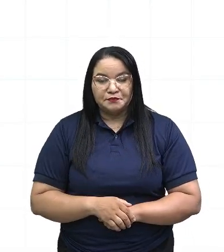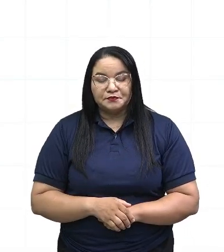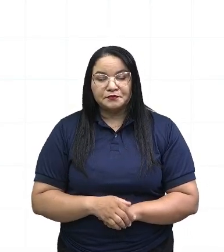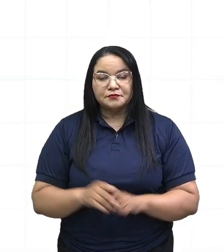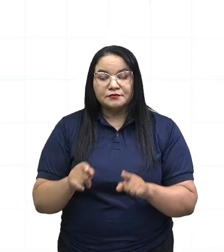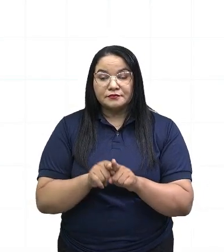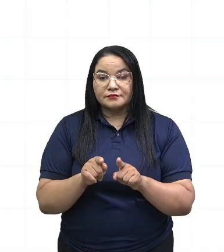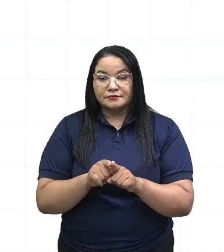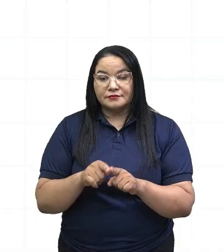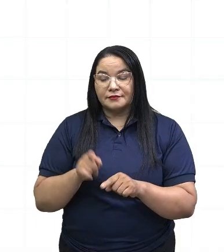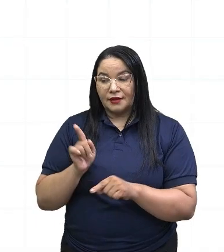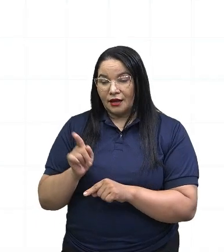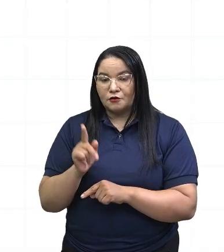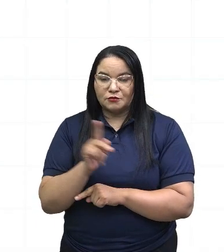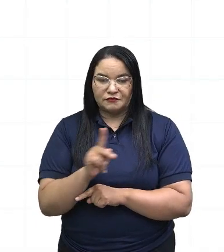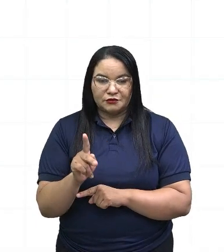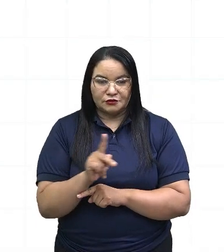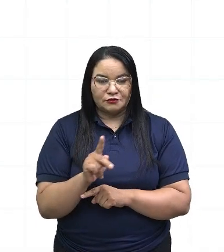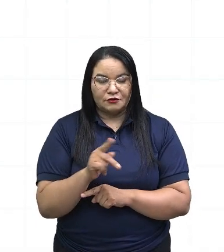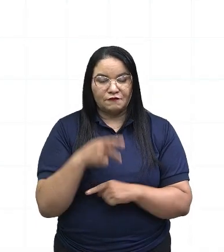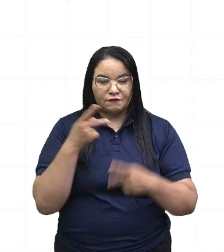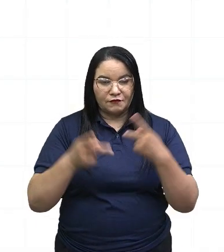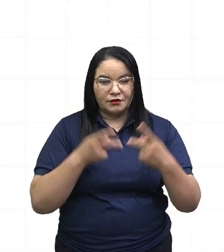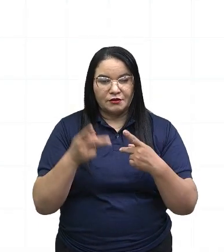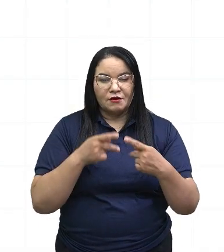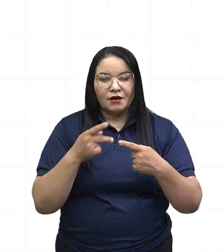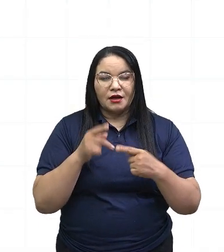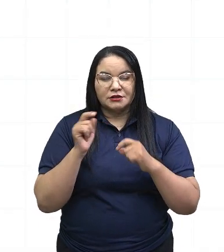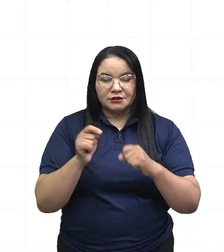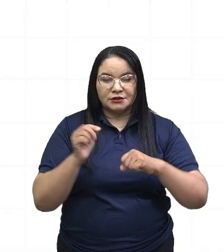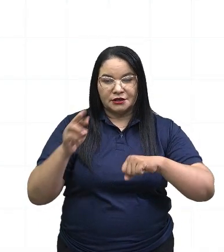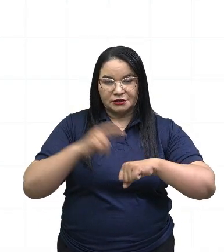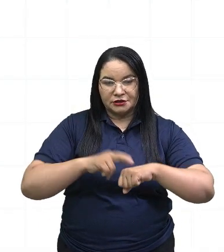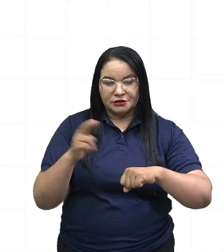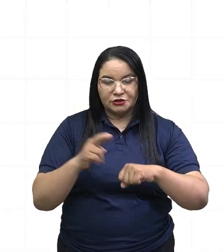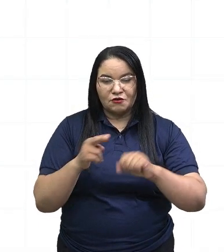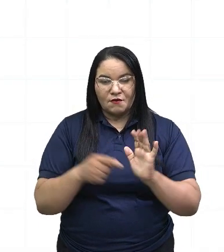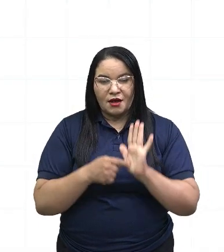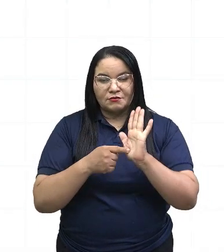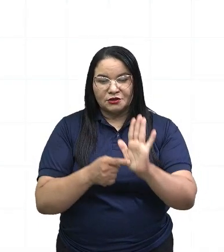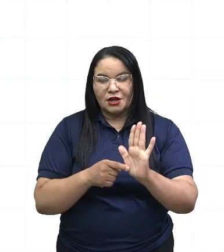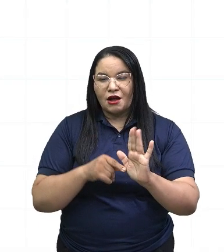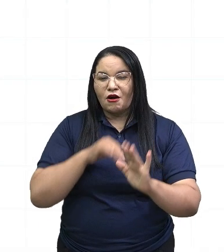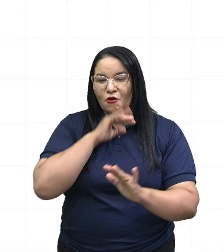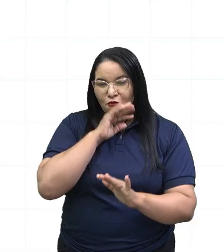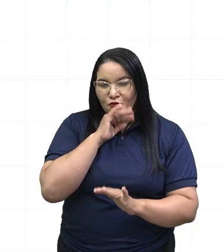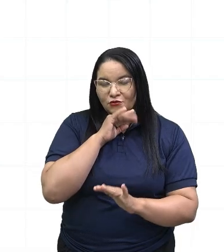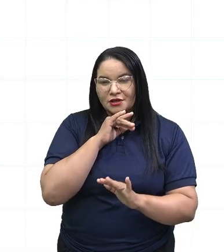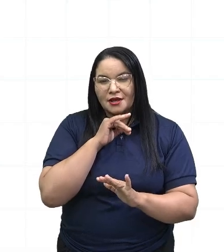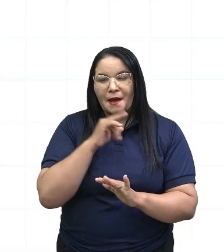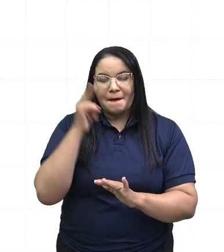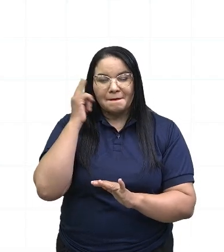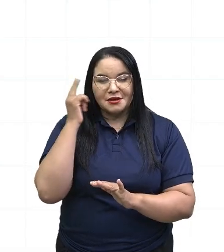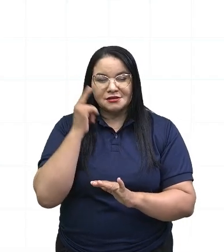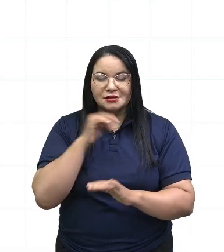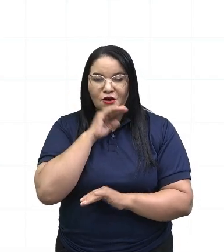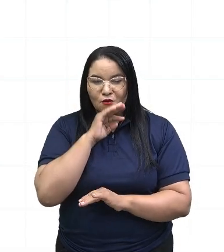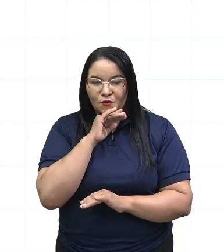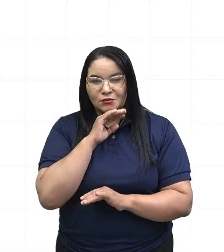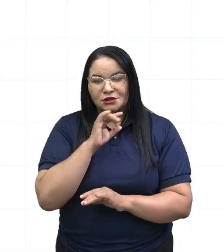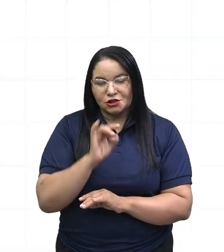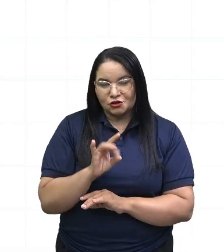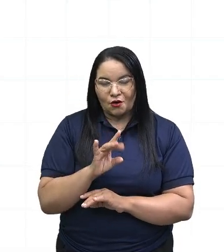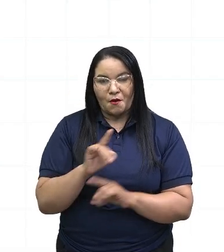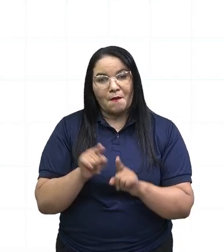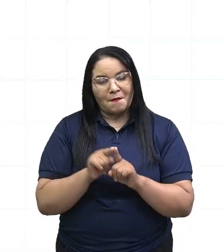Risolda falou, às vezes quando a gente fala em radiação, radioatividade, a gente só traz o lado ruim, né? É verdade. Só pensa no que é ruim, mas não é bem assim, né?